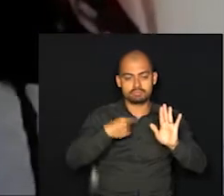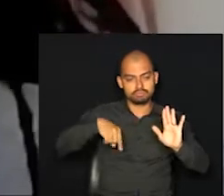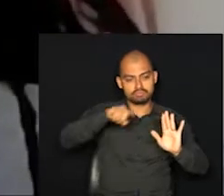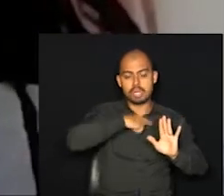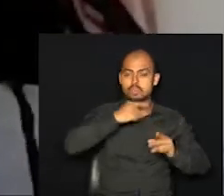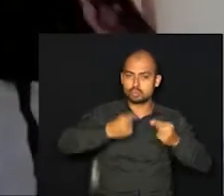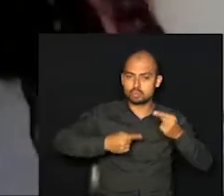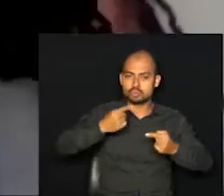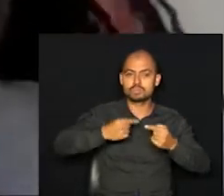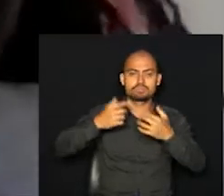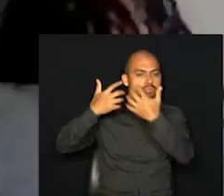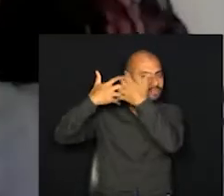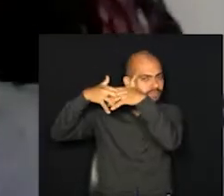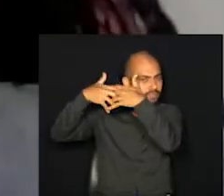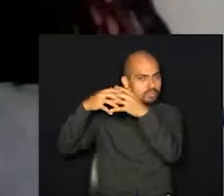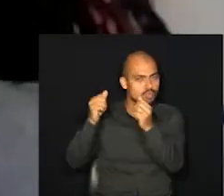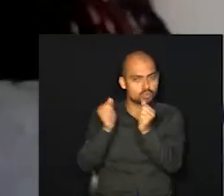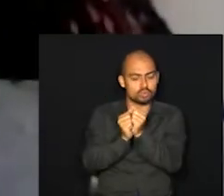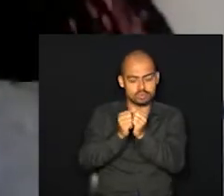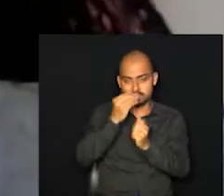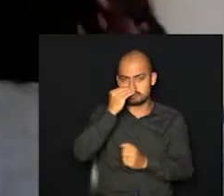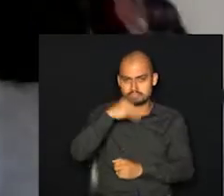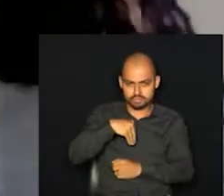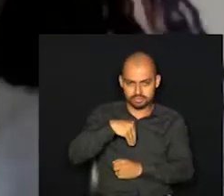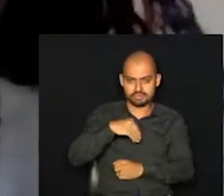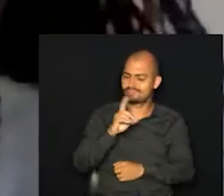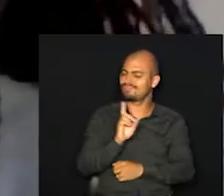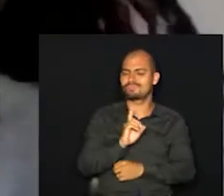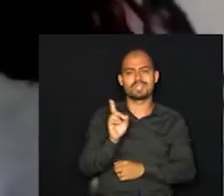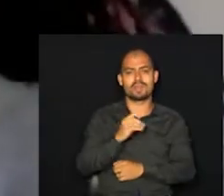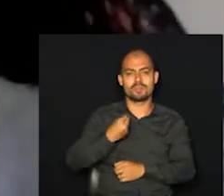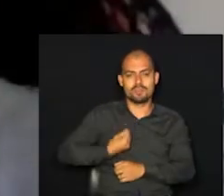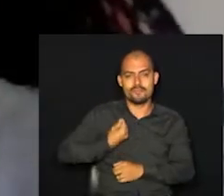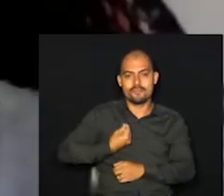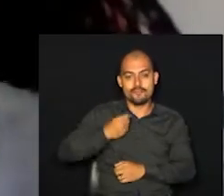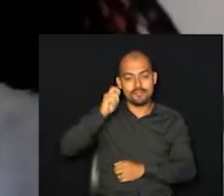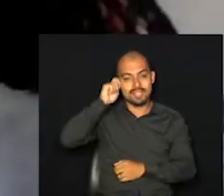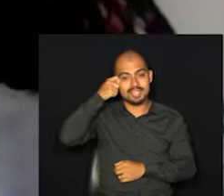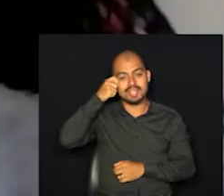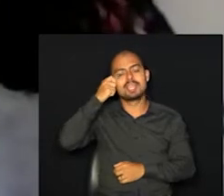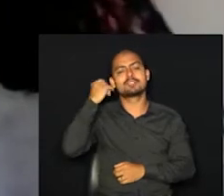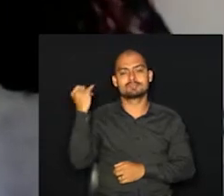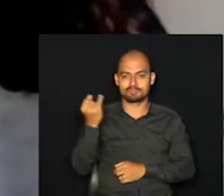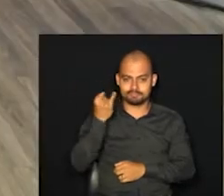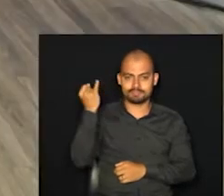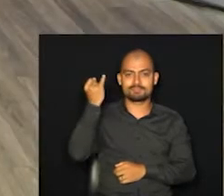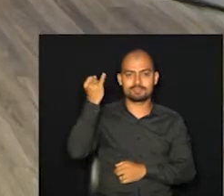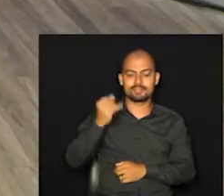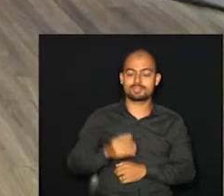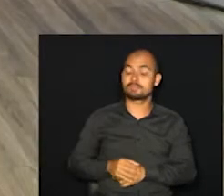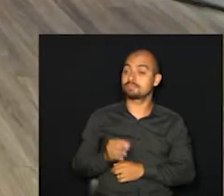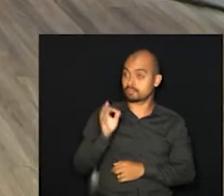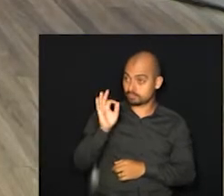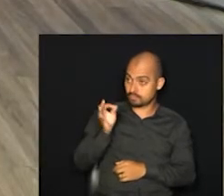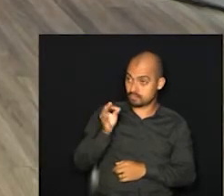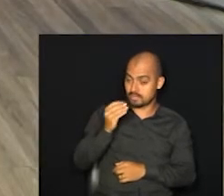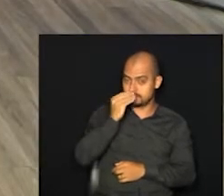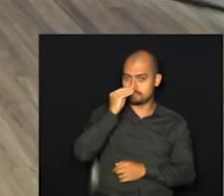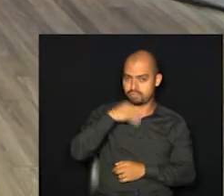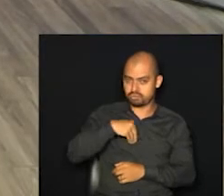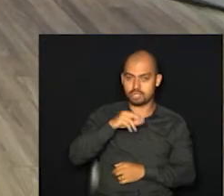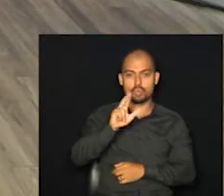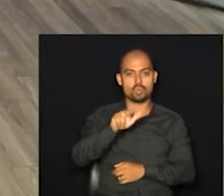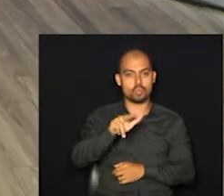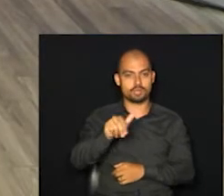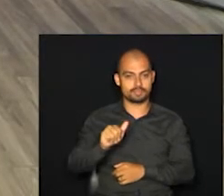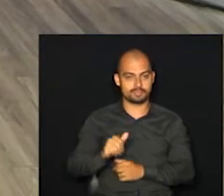vamos refletir e não vamos desistir, entendeu? Vidas negras importam. Exatamente, desistir jamais, como